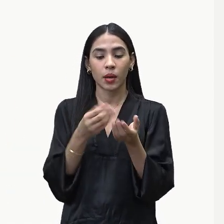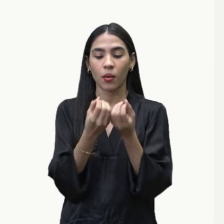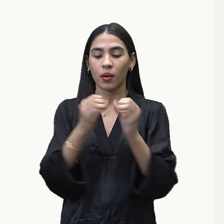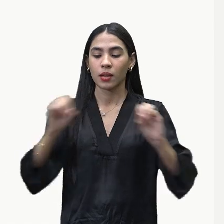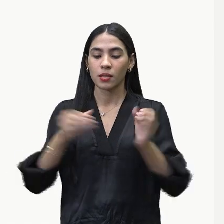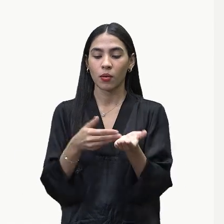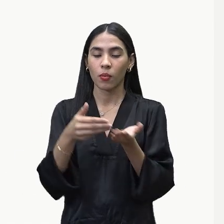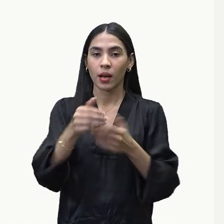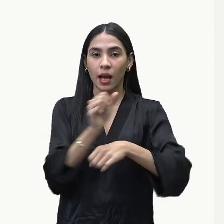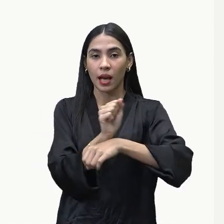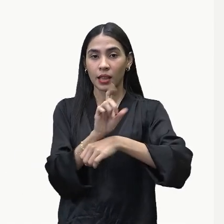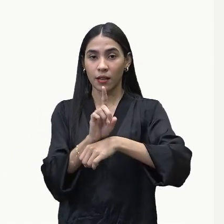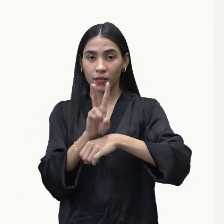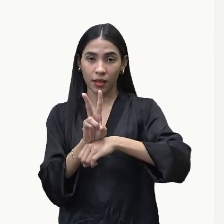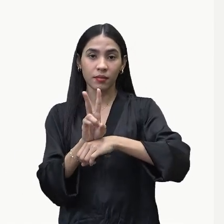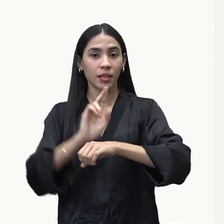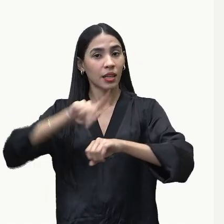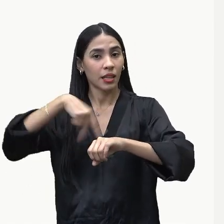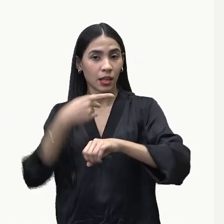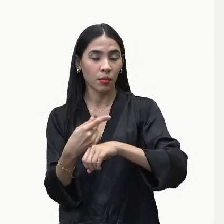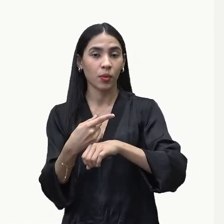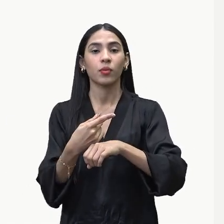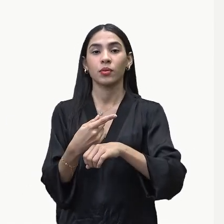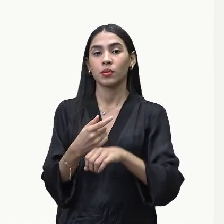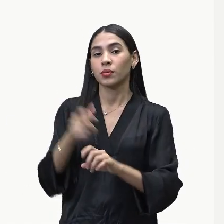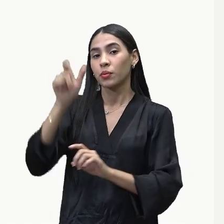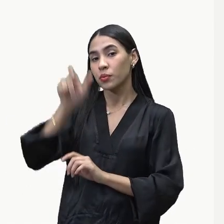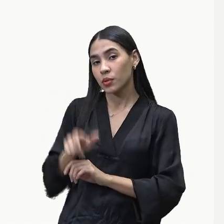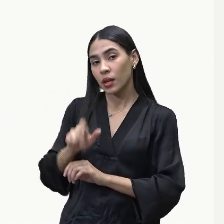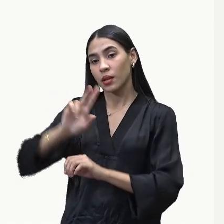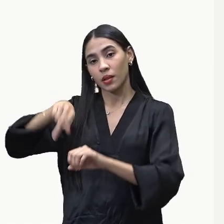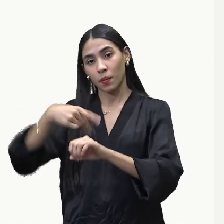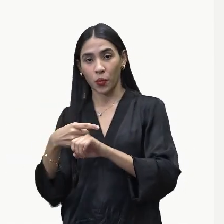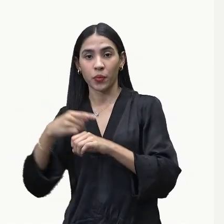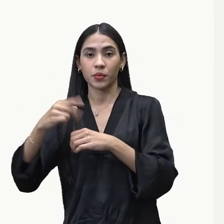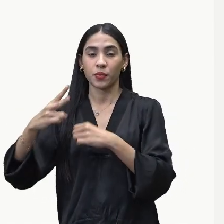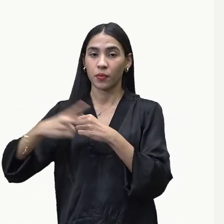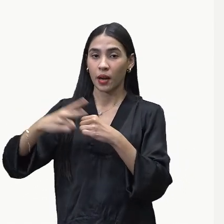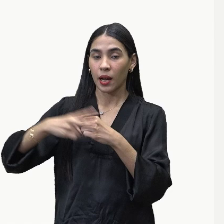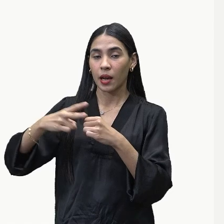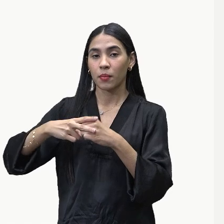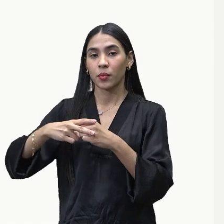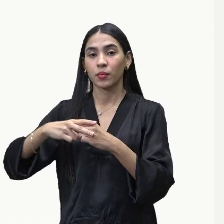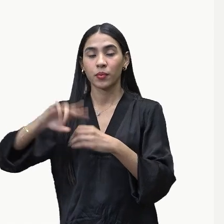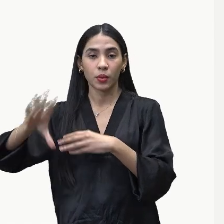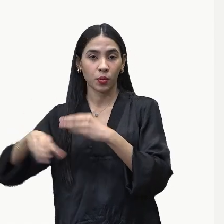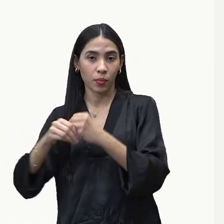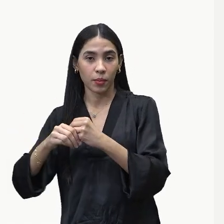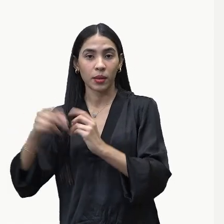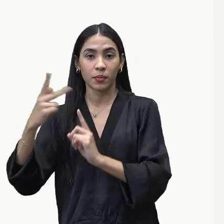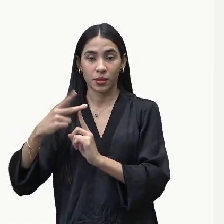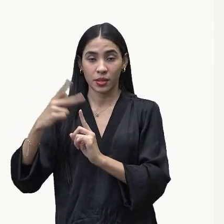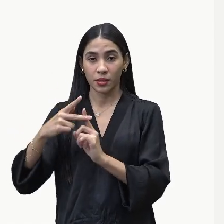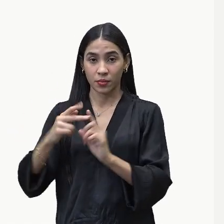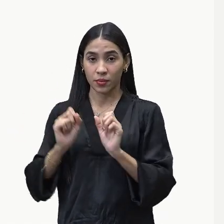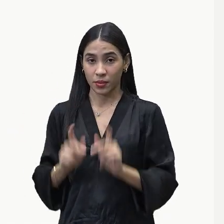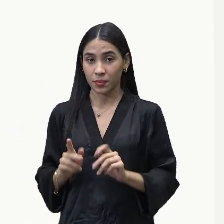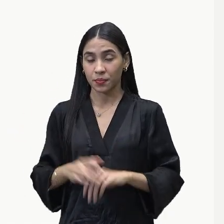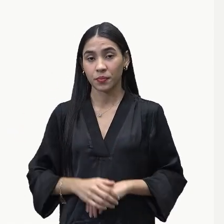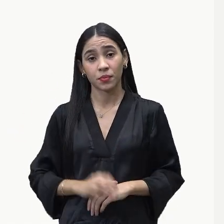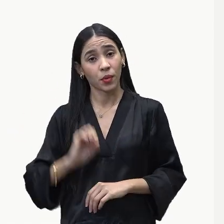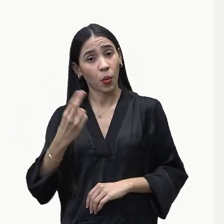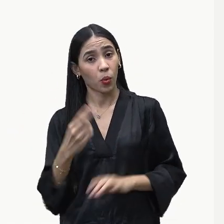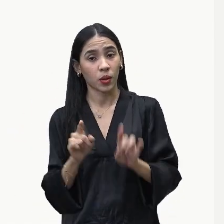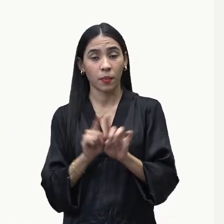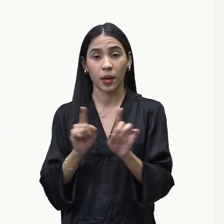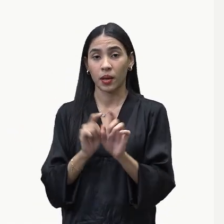com o adjunto adverbial, depois o sujeito, na sequência o verbo e os complementos ou predicativos. Ou, de